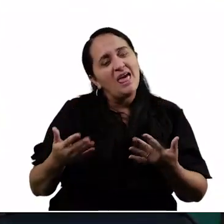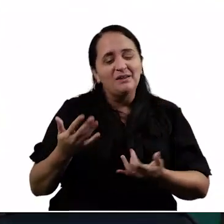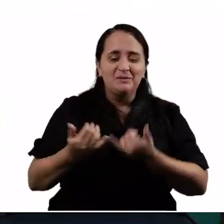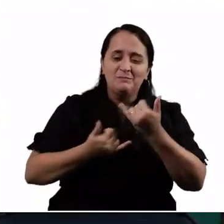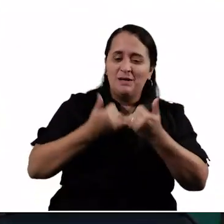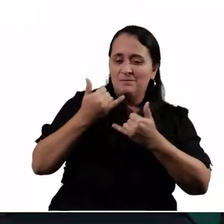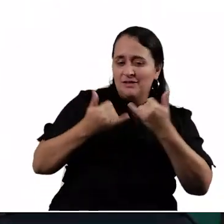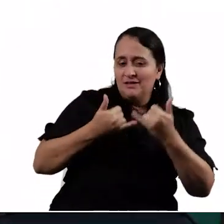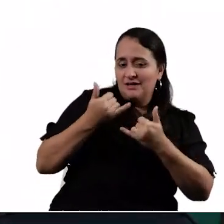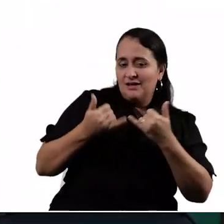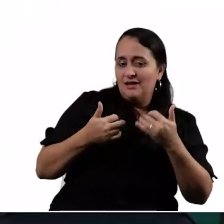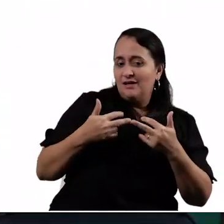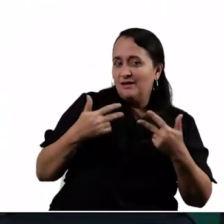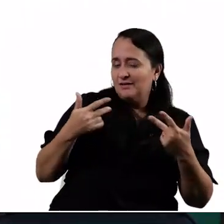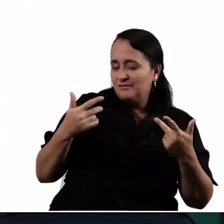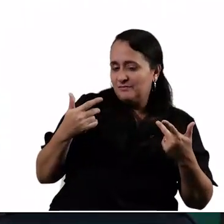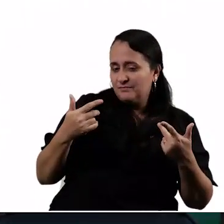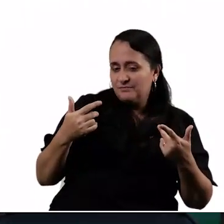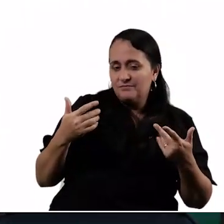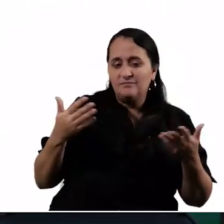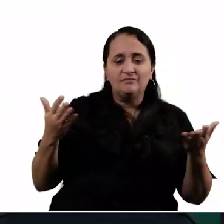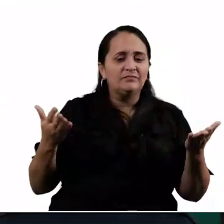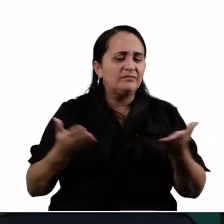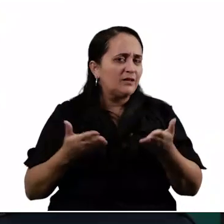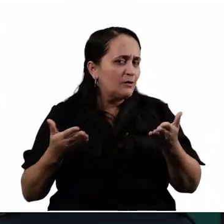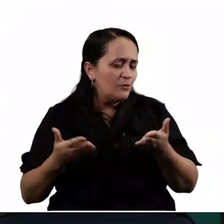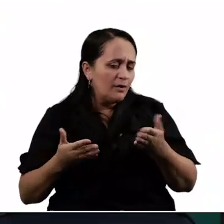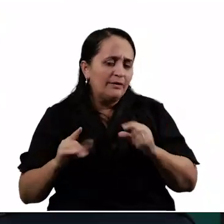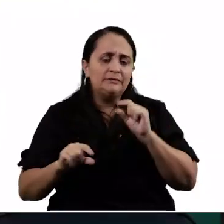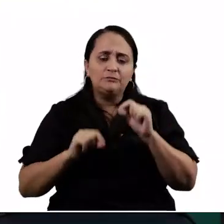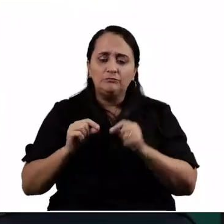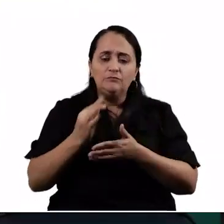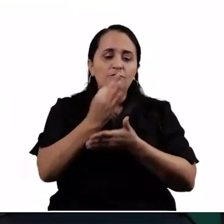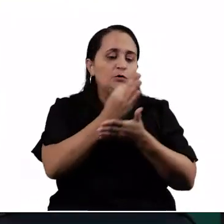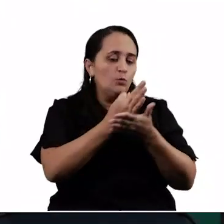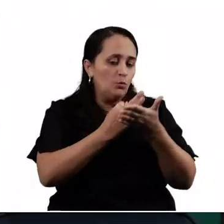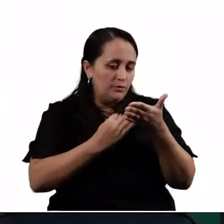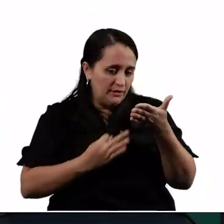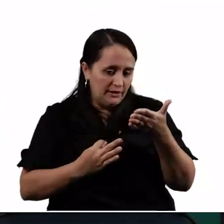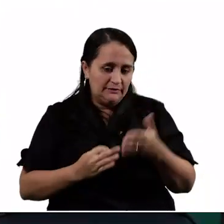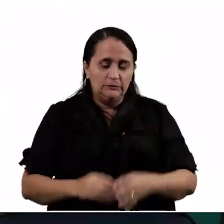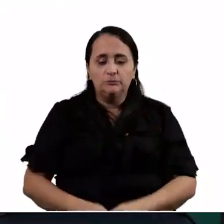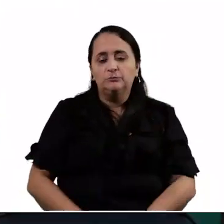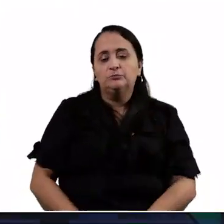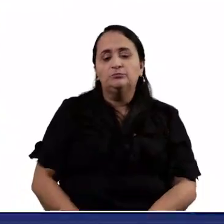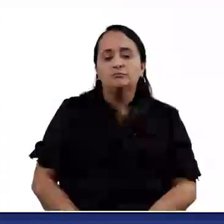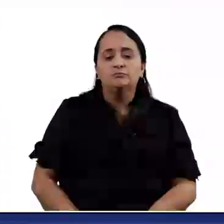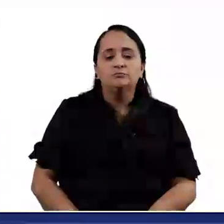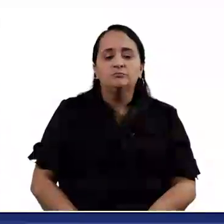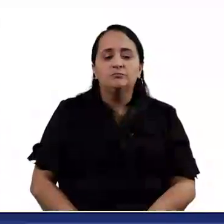vamos trabalhar agora o texto que nós lemos certo vamos lá